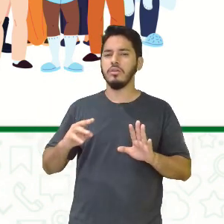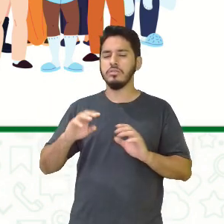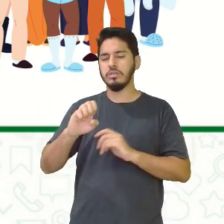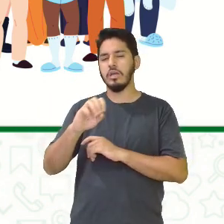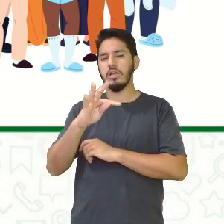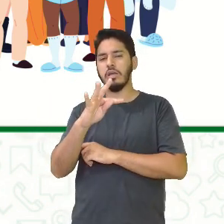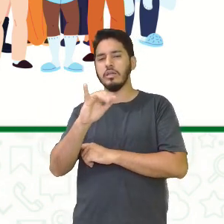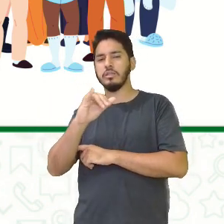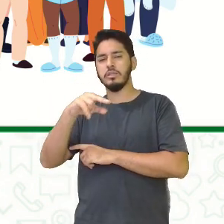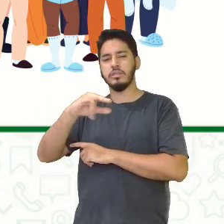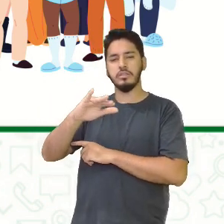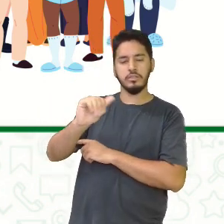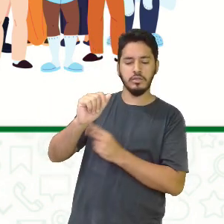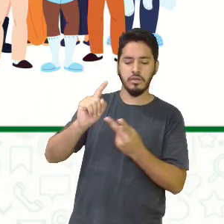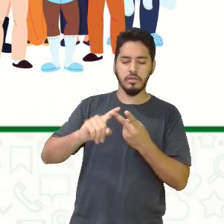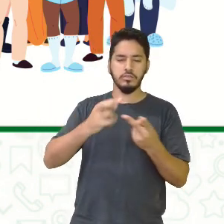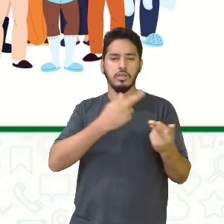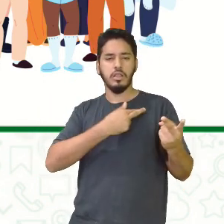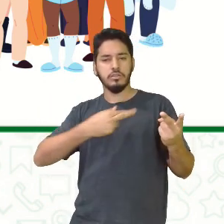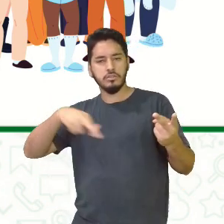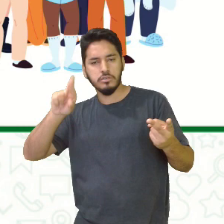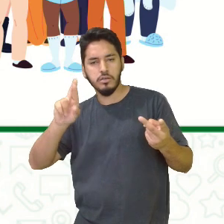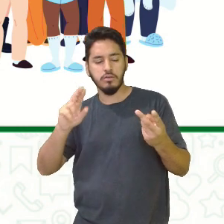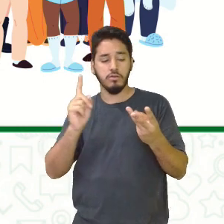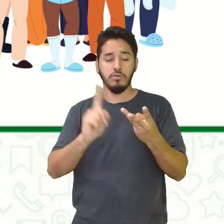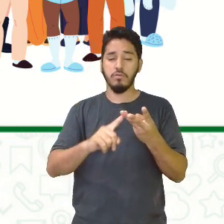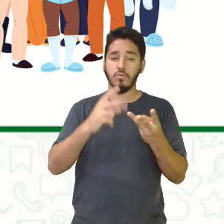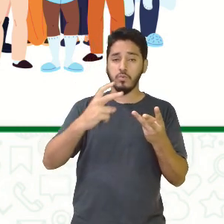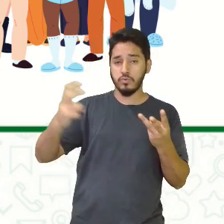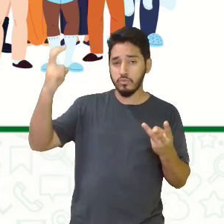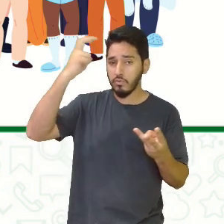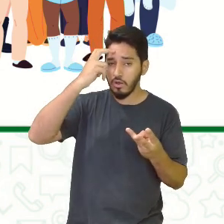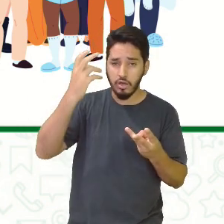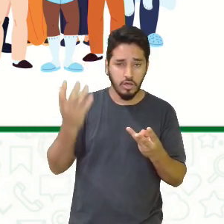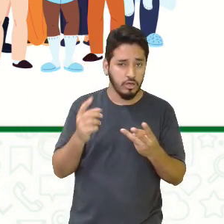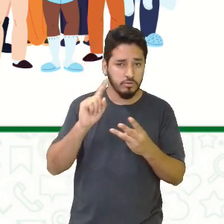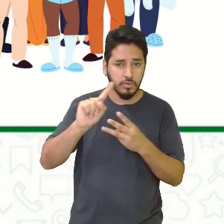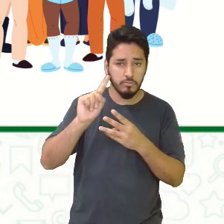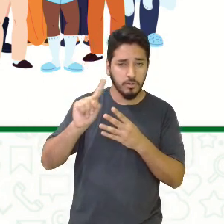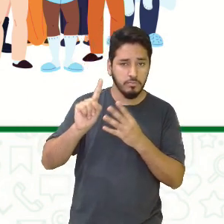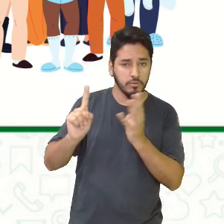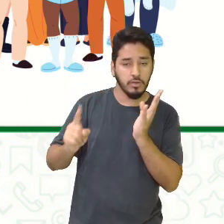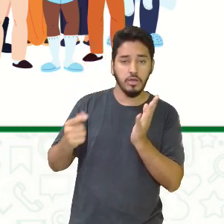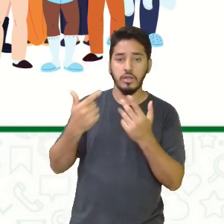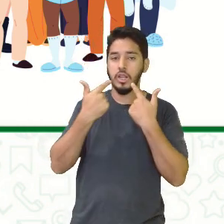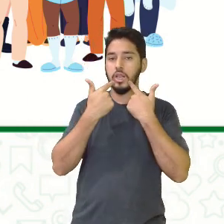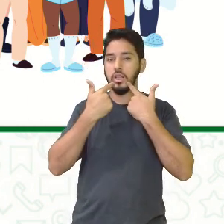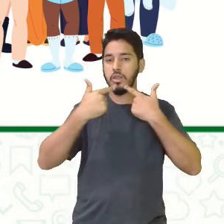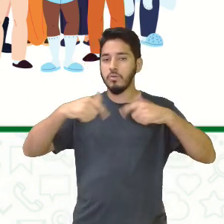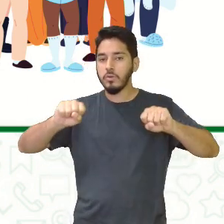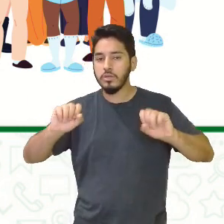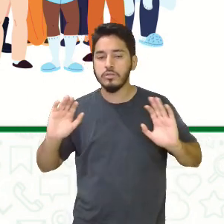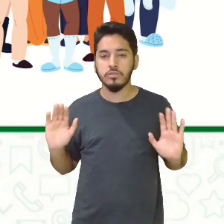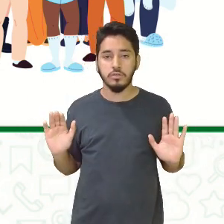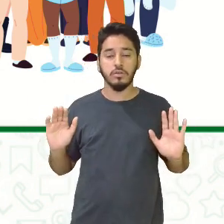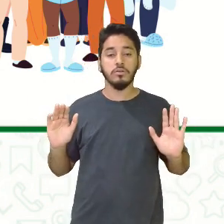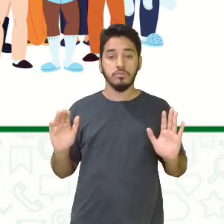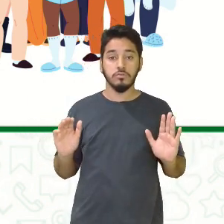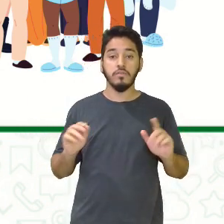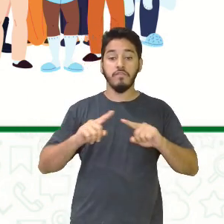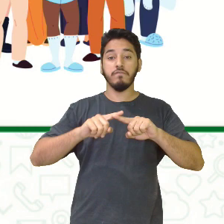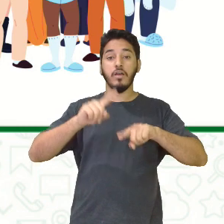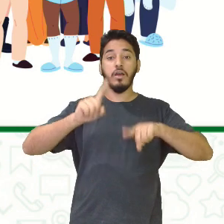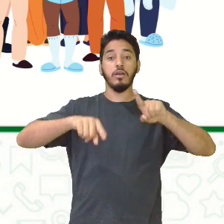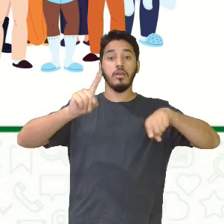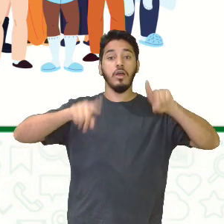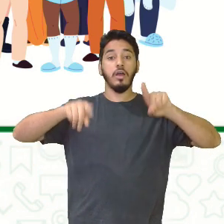étnicas, questões aí religiosas, culturais, linguísticas, bastante